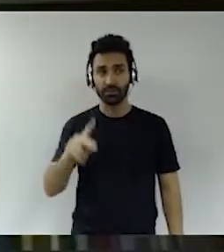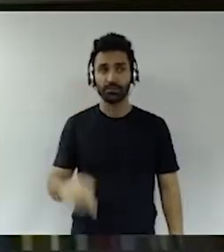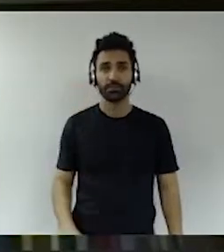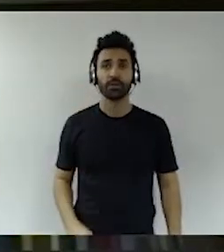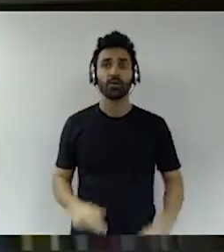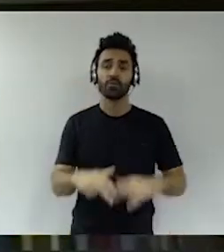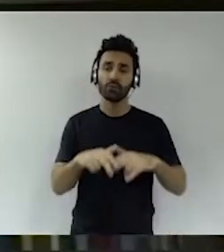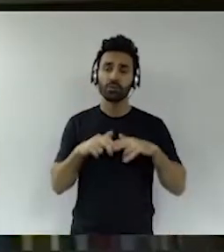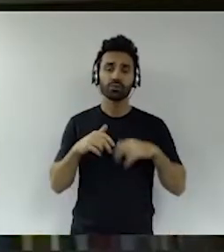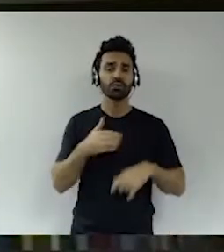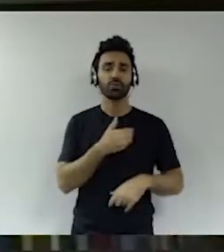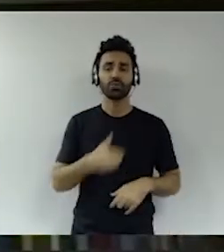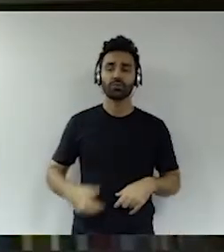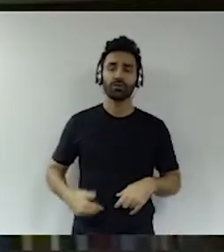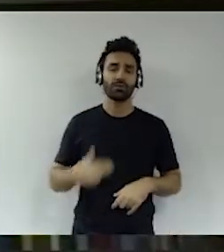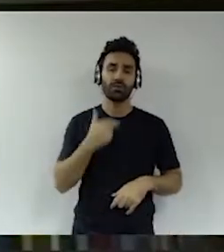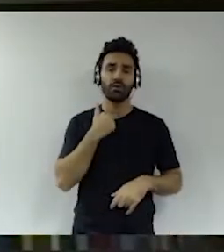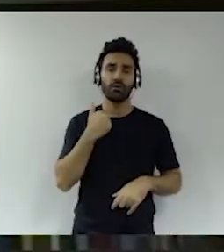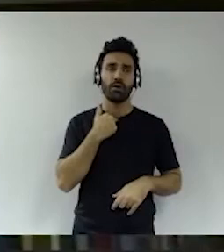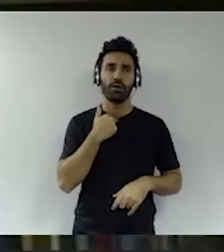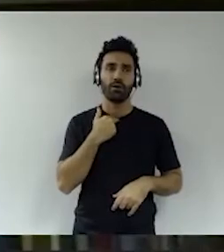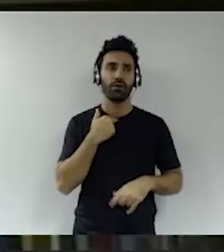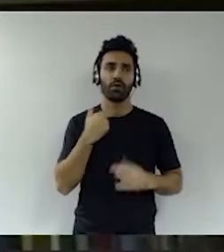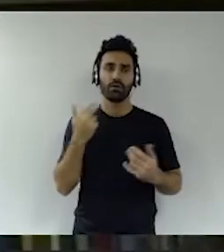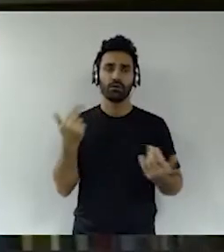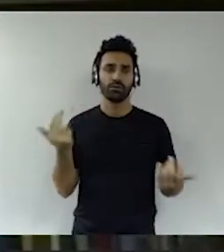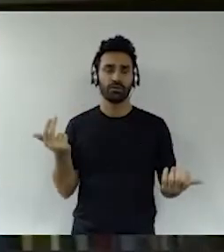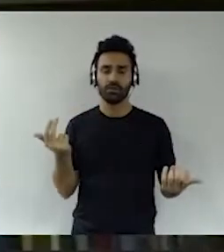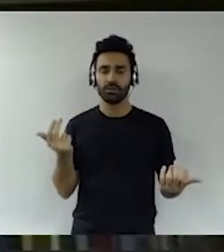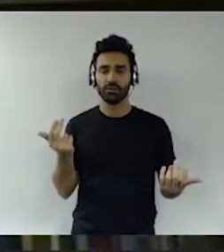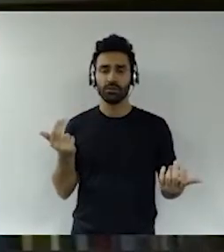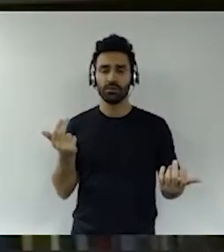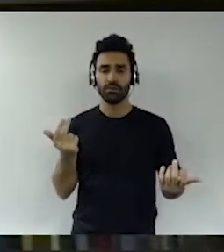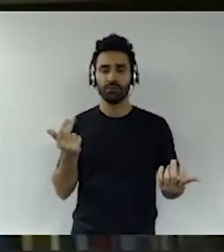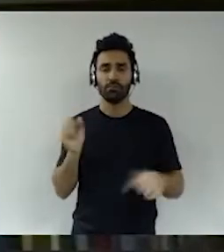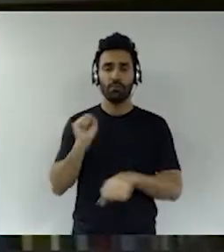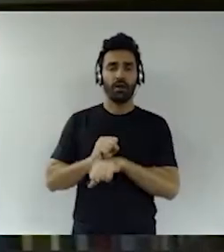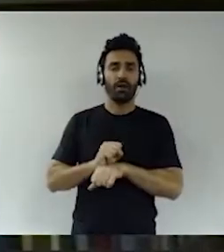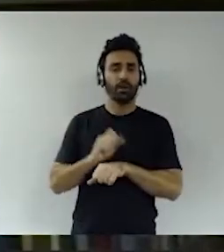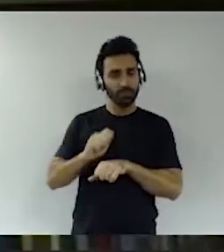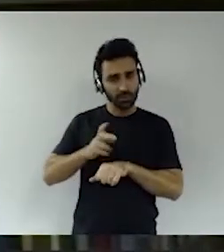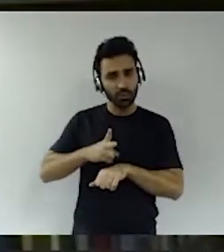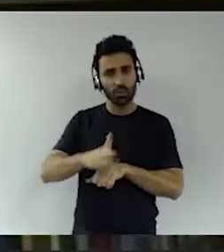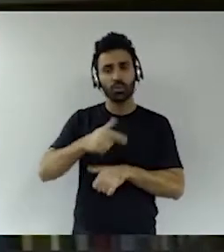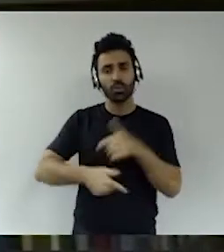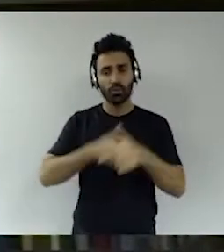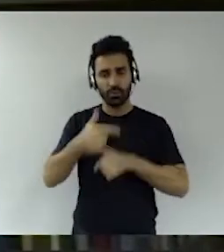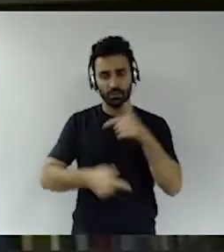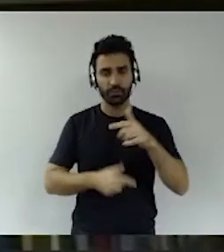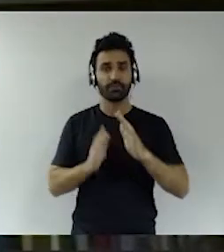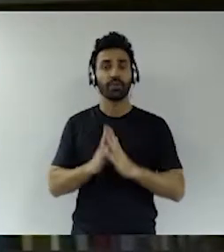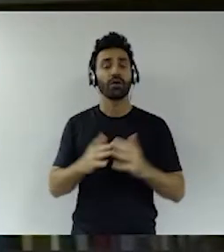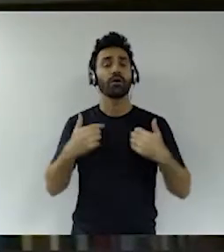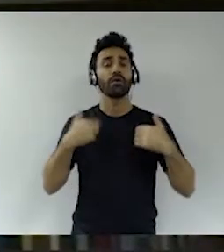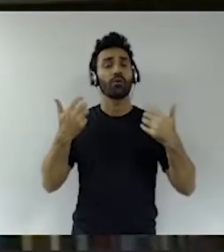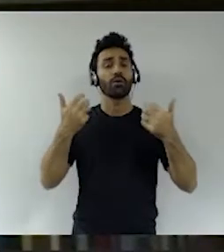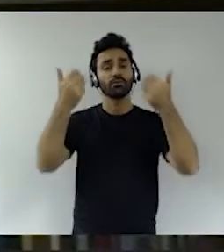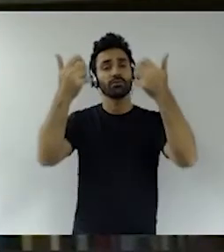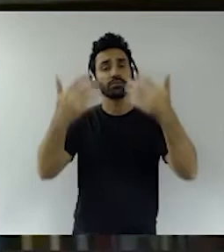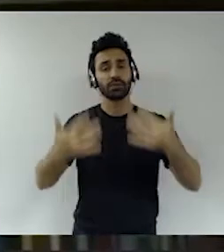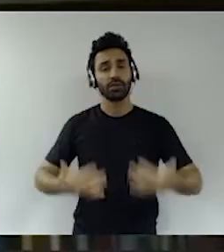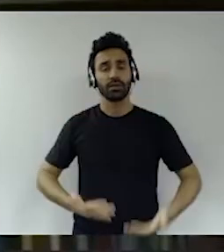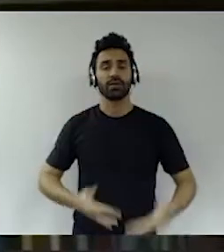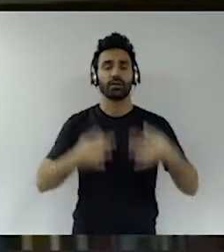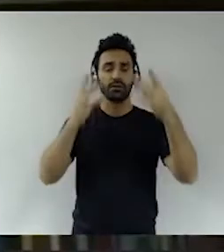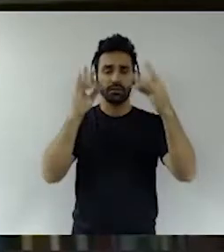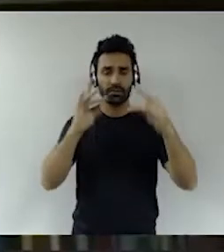Esses governos, eles não podem se tornar insolventes nessa moeda soberana. Antes de explicar melhor o que eu quero dizer, eu